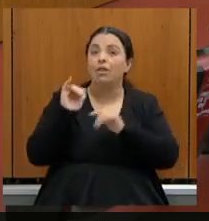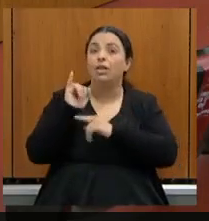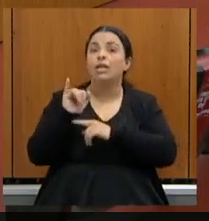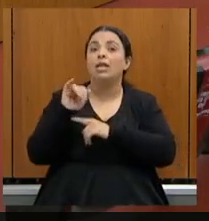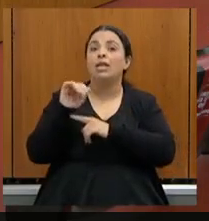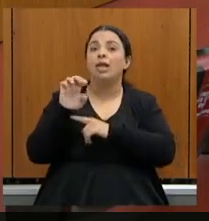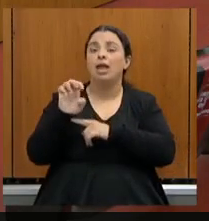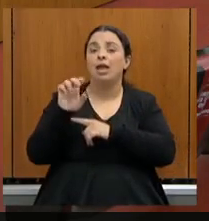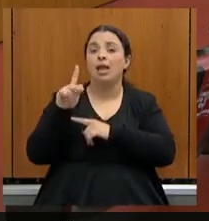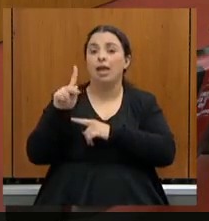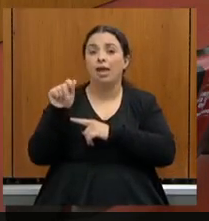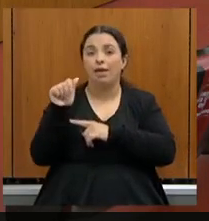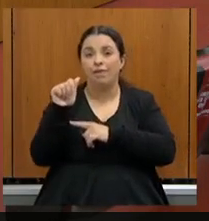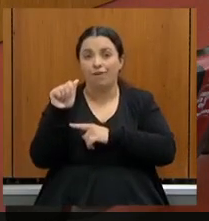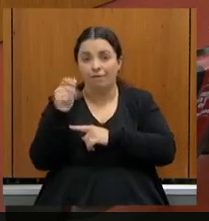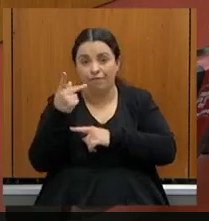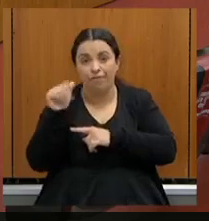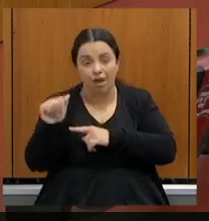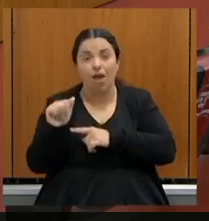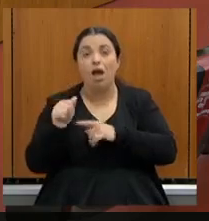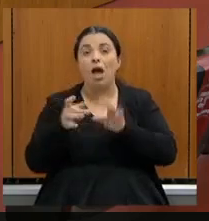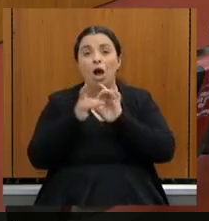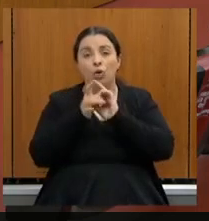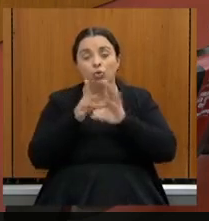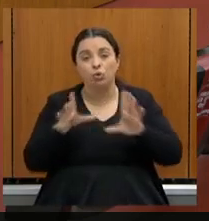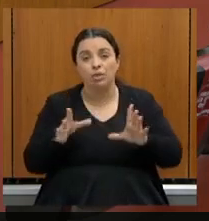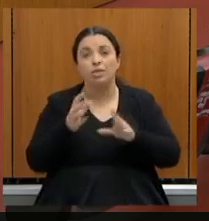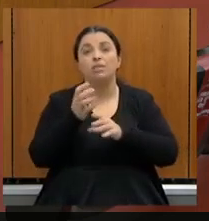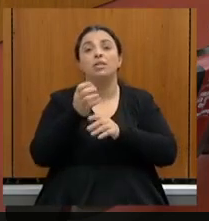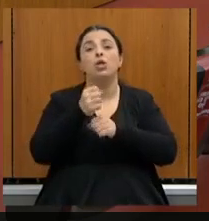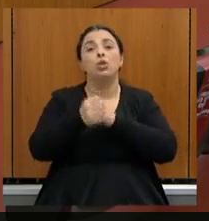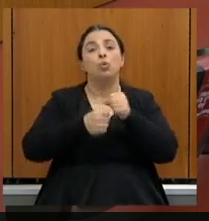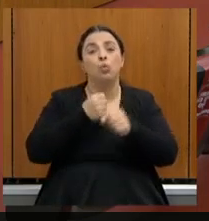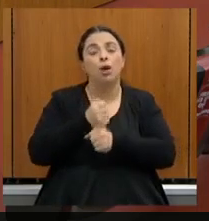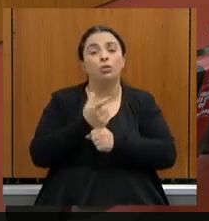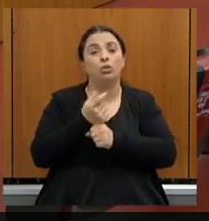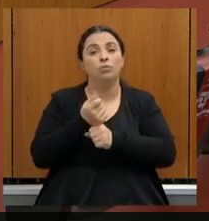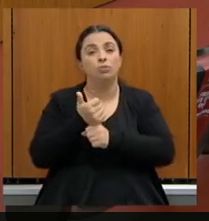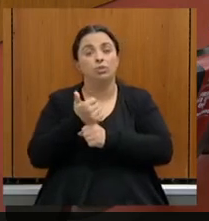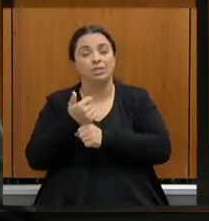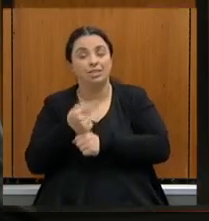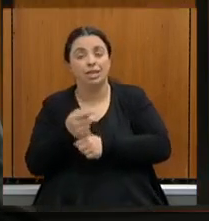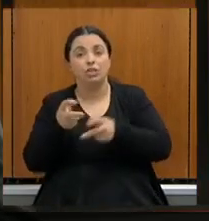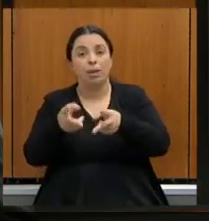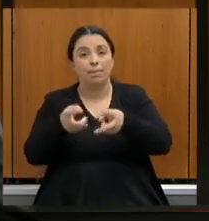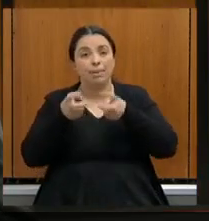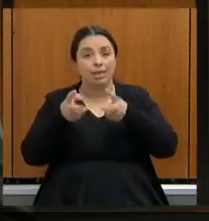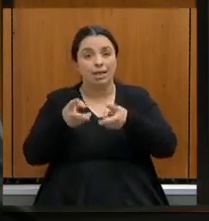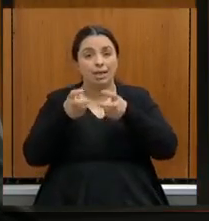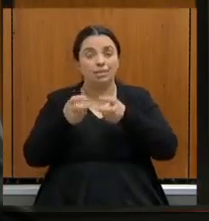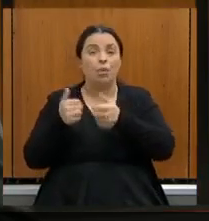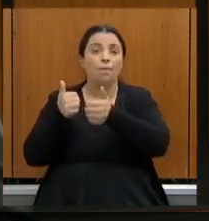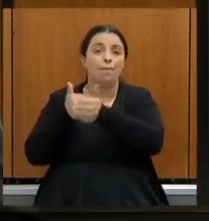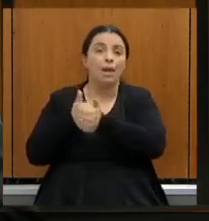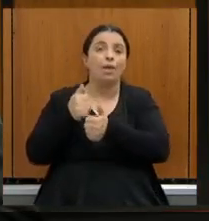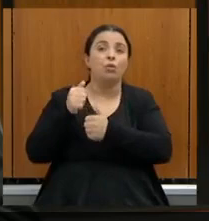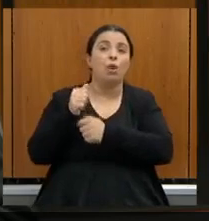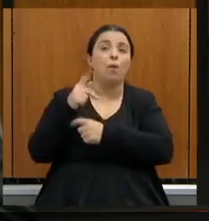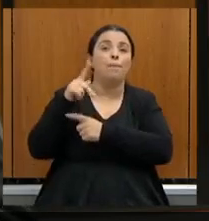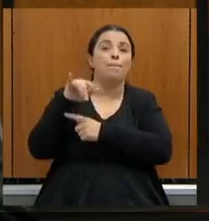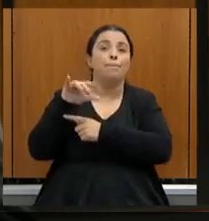2017, a mineração, com a empresa, de uma empresa, próximo ao Pico Belo Horizonte,